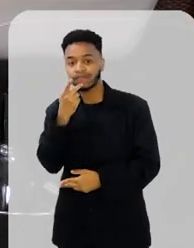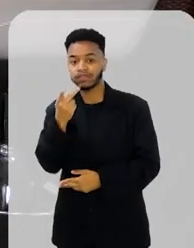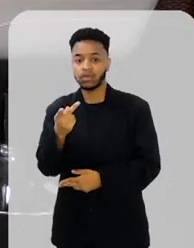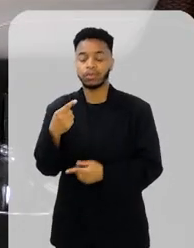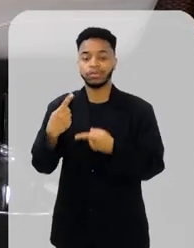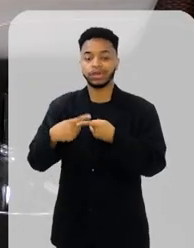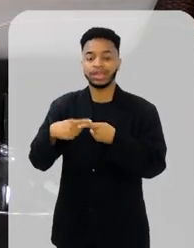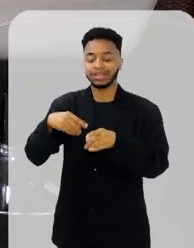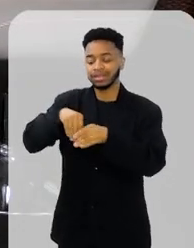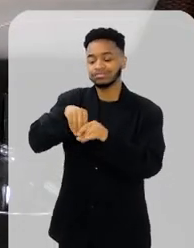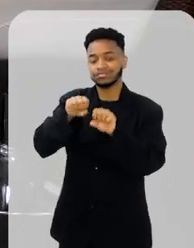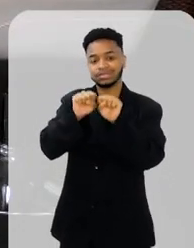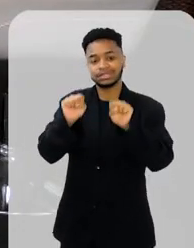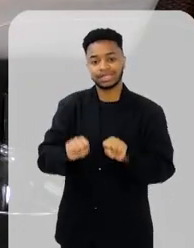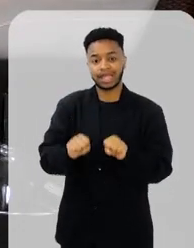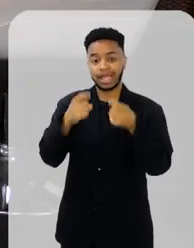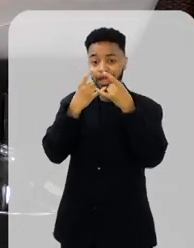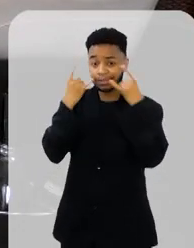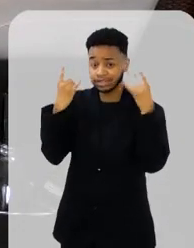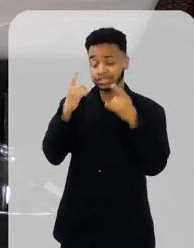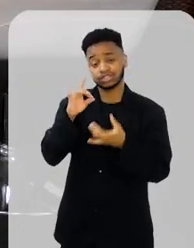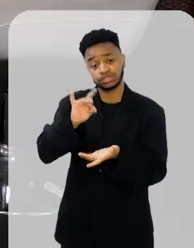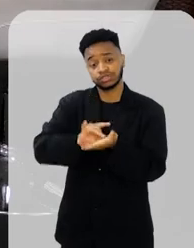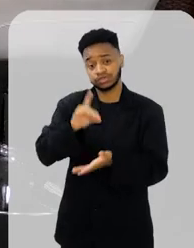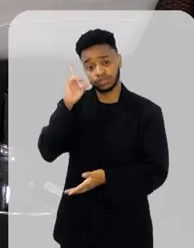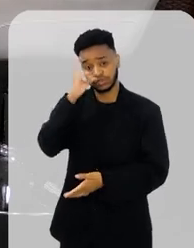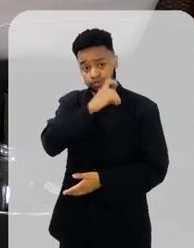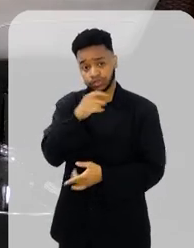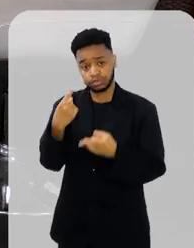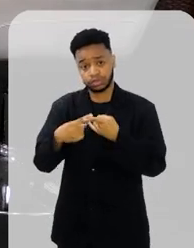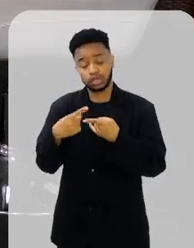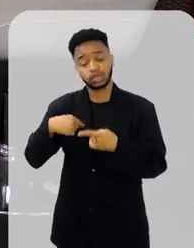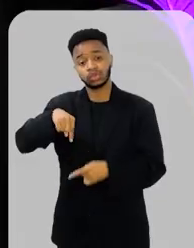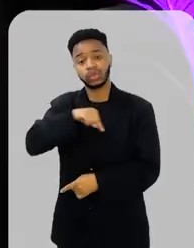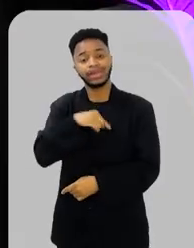de um sistema capitalista é muito difícil, né? Então, a gente acaba